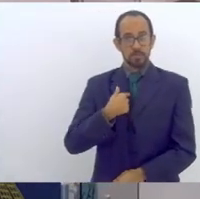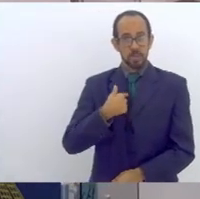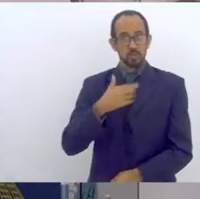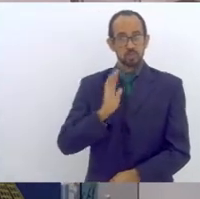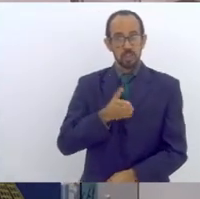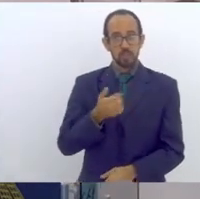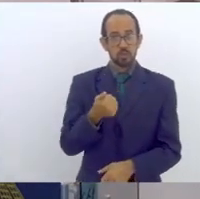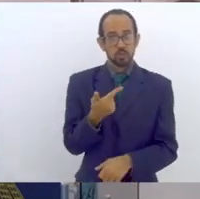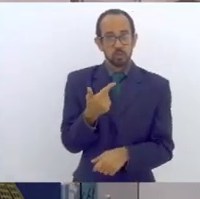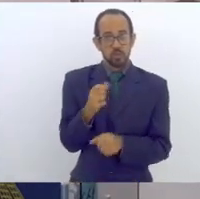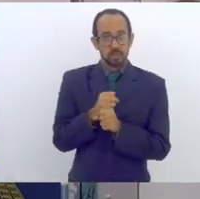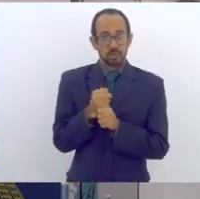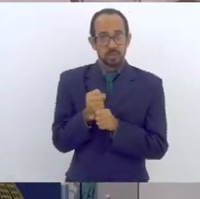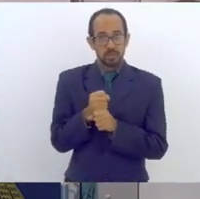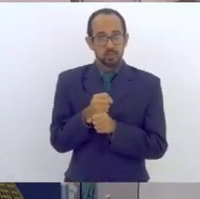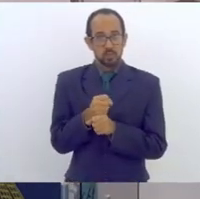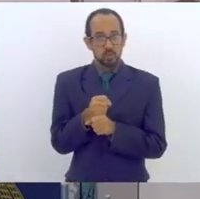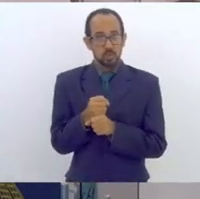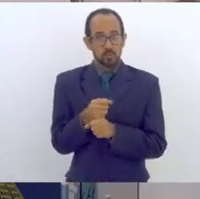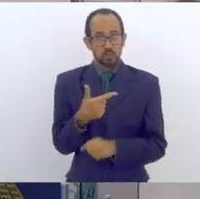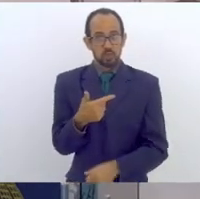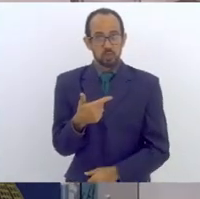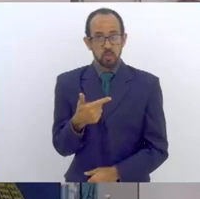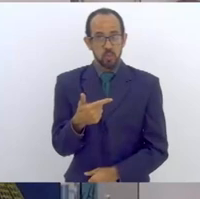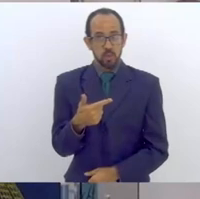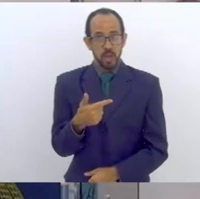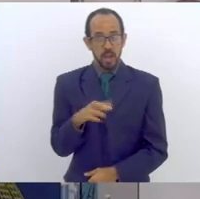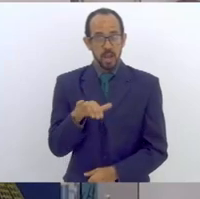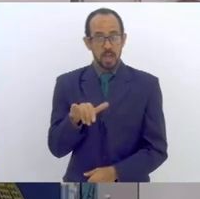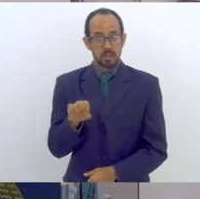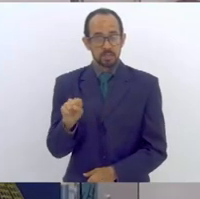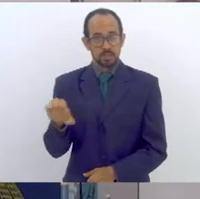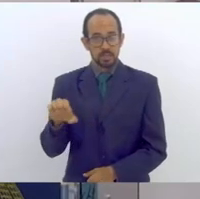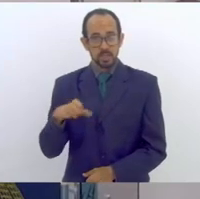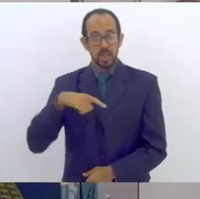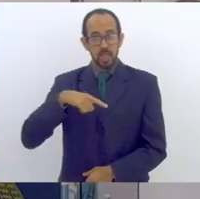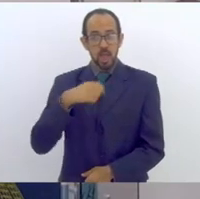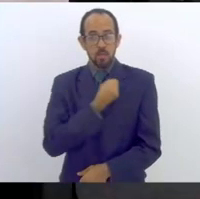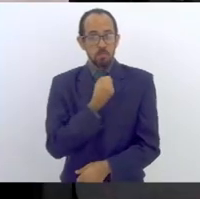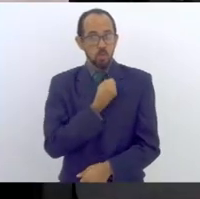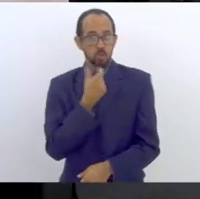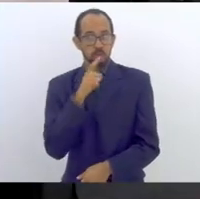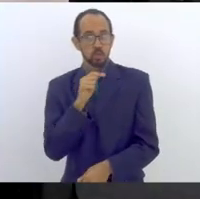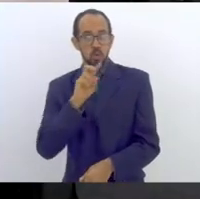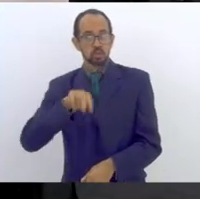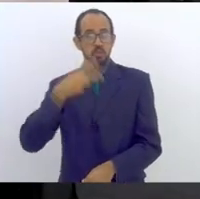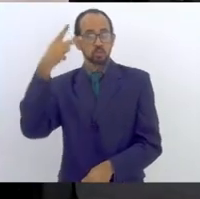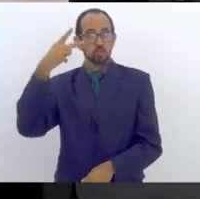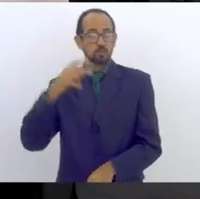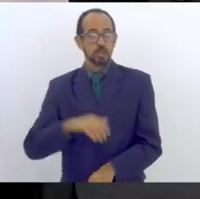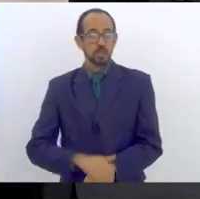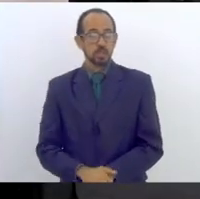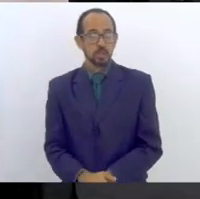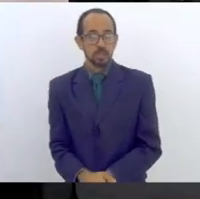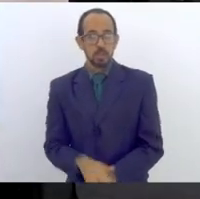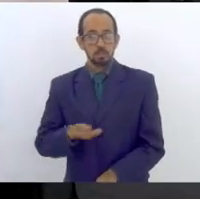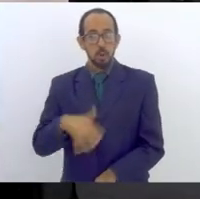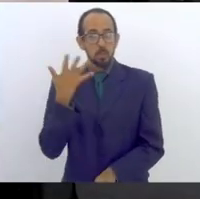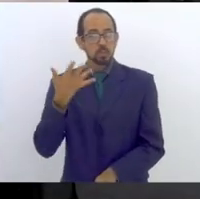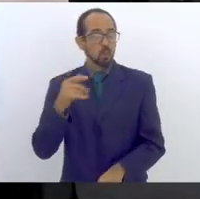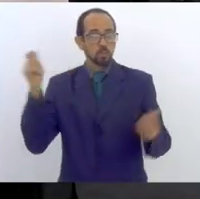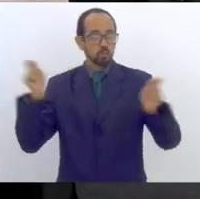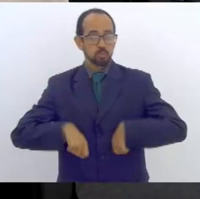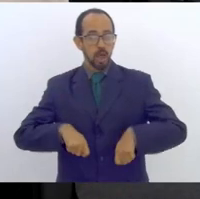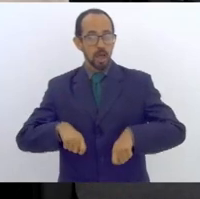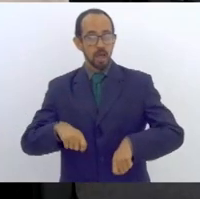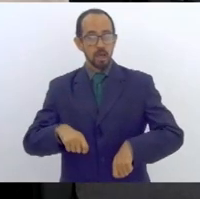há 12 anos como segunda classe tem pontuação mas não vou é curioso isso você não tem mais ninguém na terceira